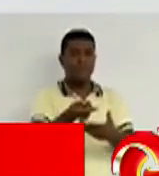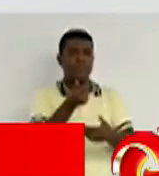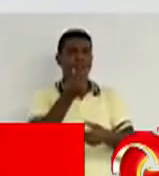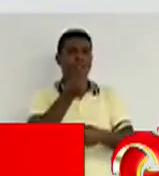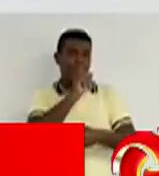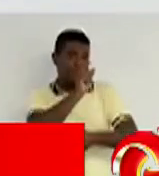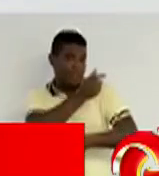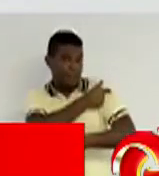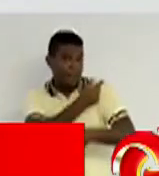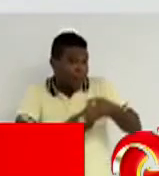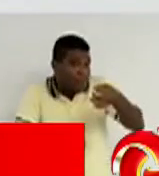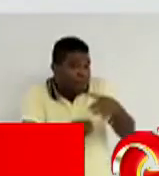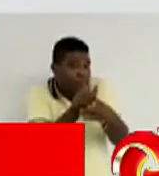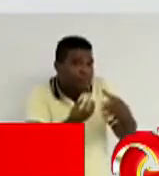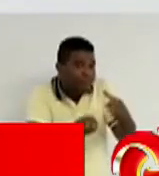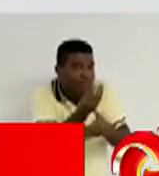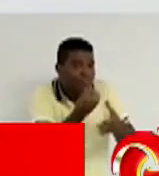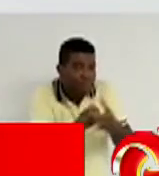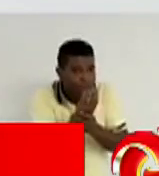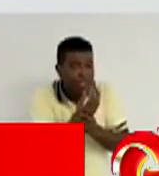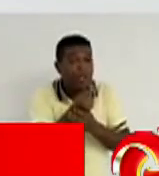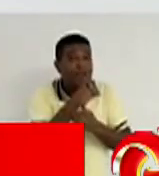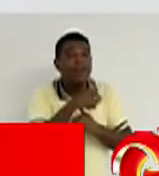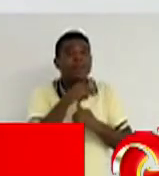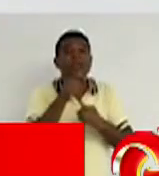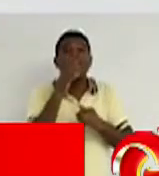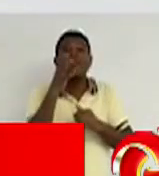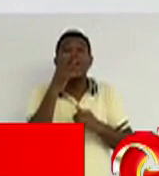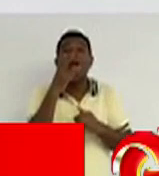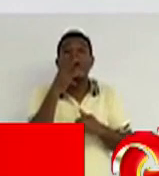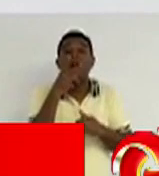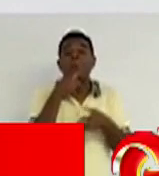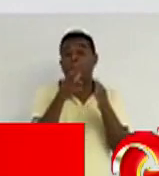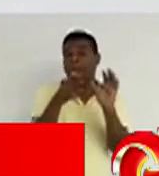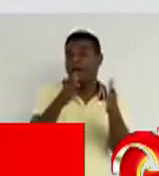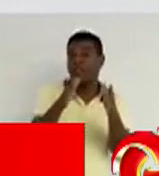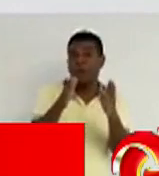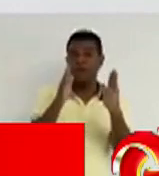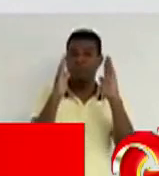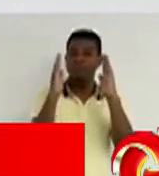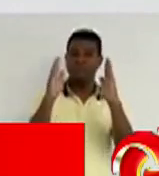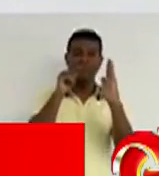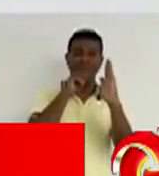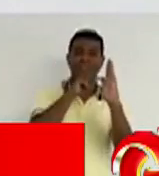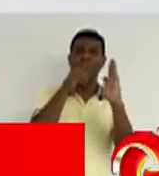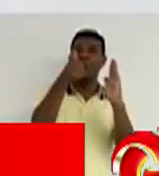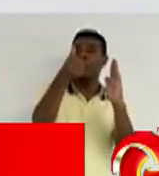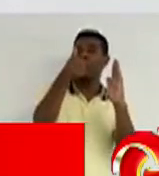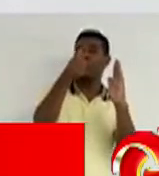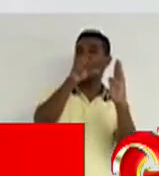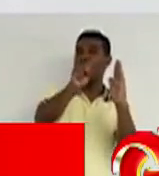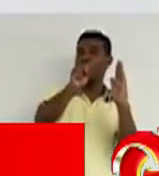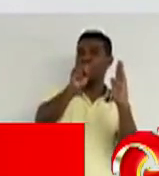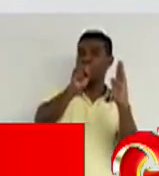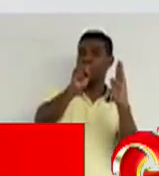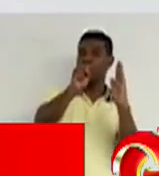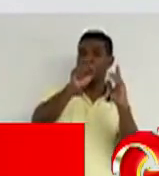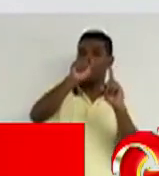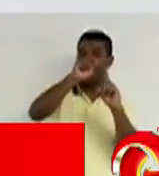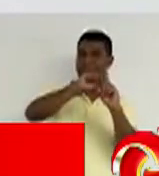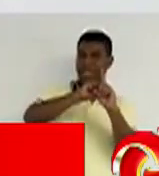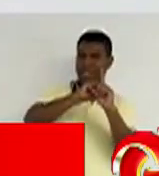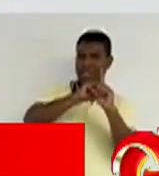18 meses entre o desenvolvimento e efetivamente elas estarem disponíveis para a população como um todo